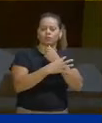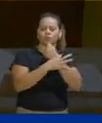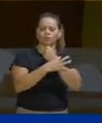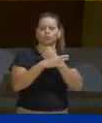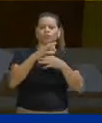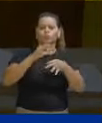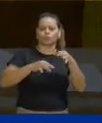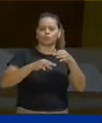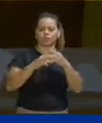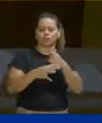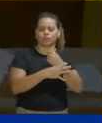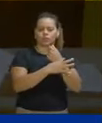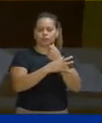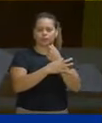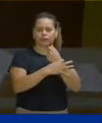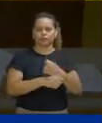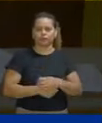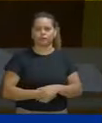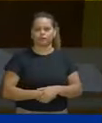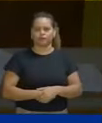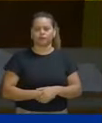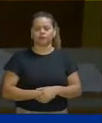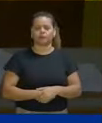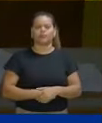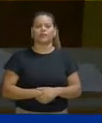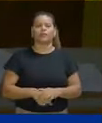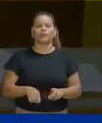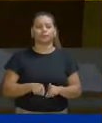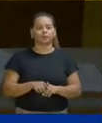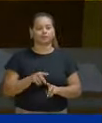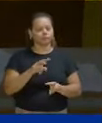E, analisando aqui